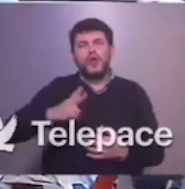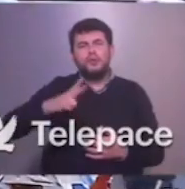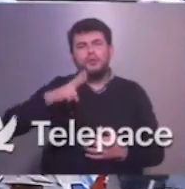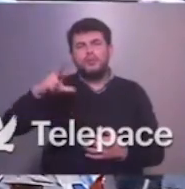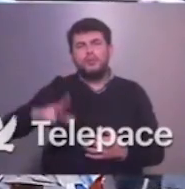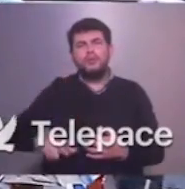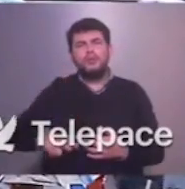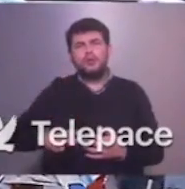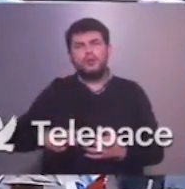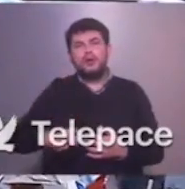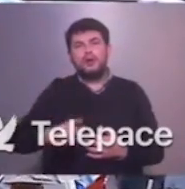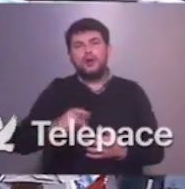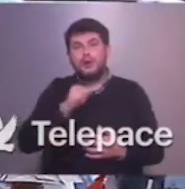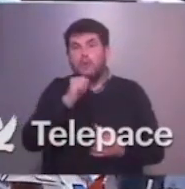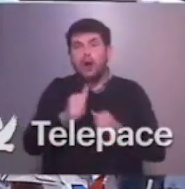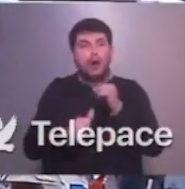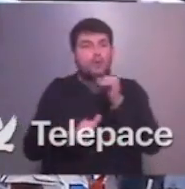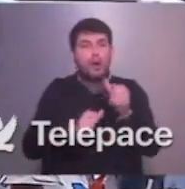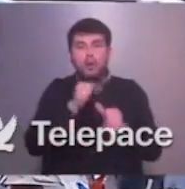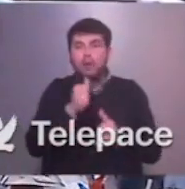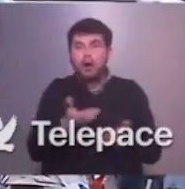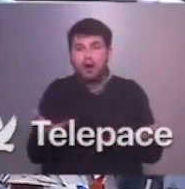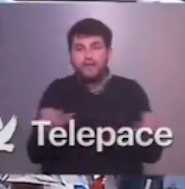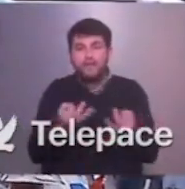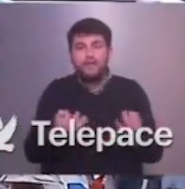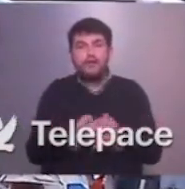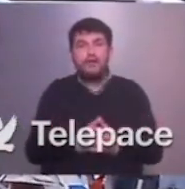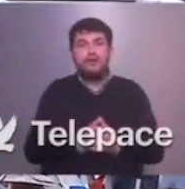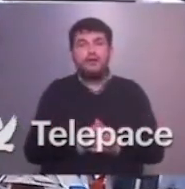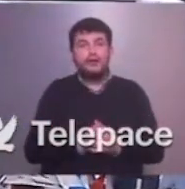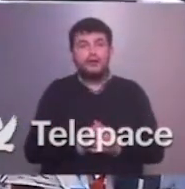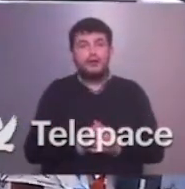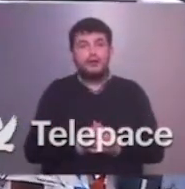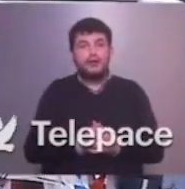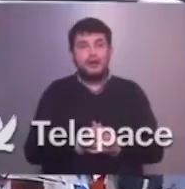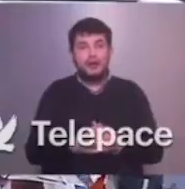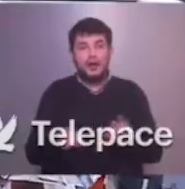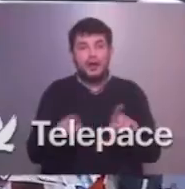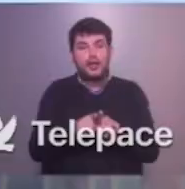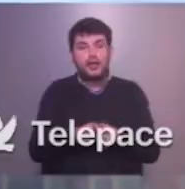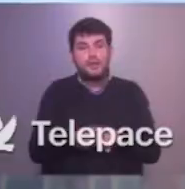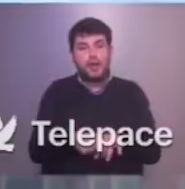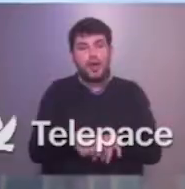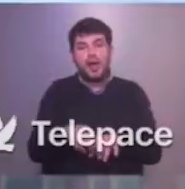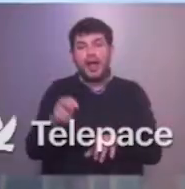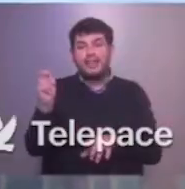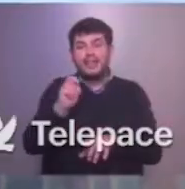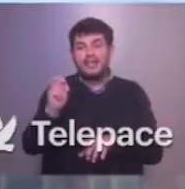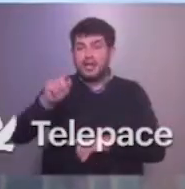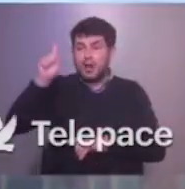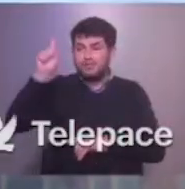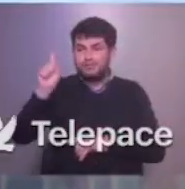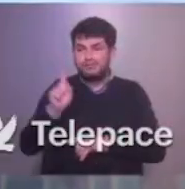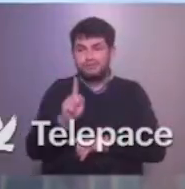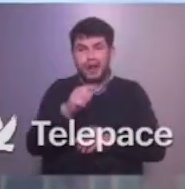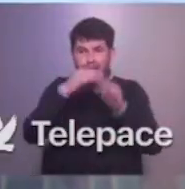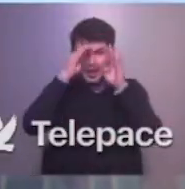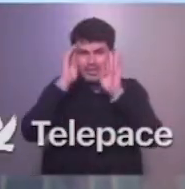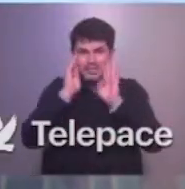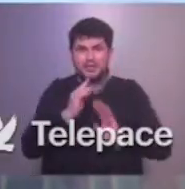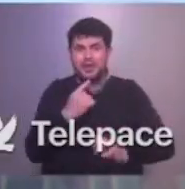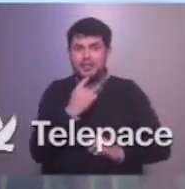portugueses estavam a perder vidas. Irmãs e irmãos, nesta terceira aparição, Nossa